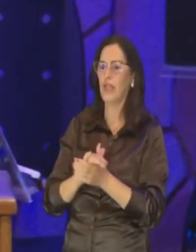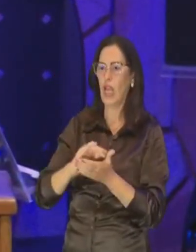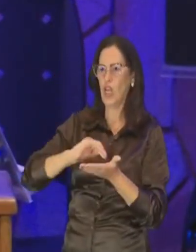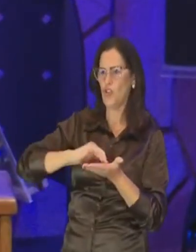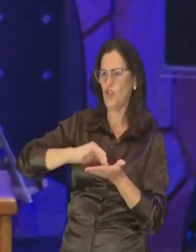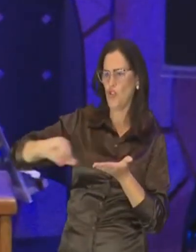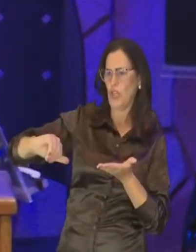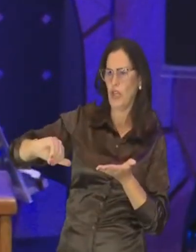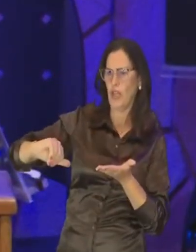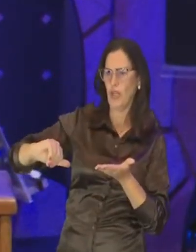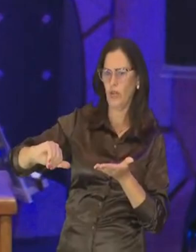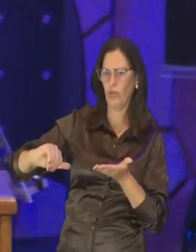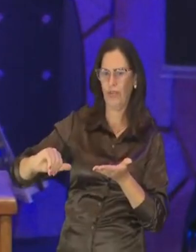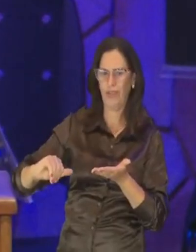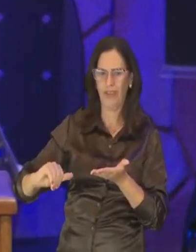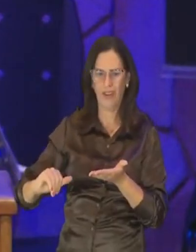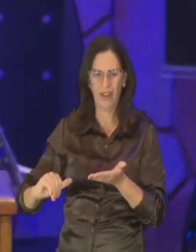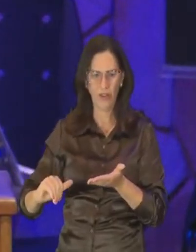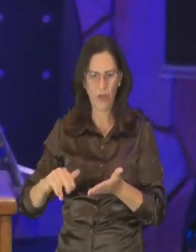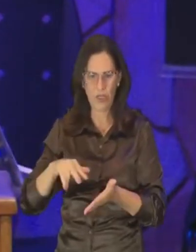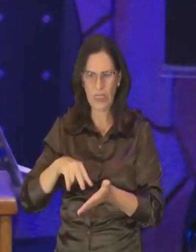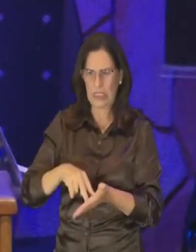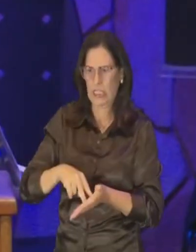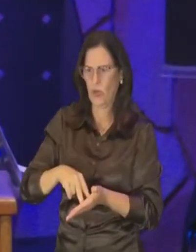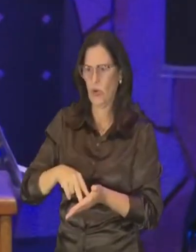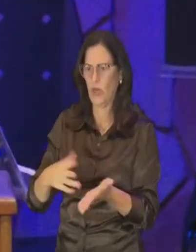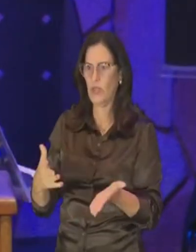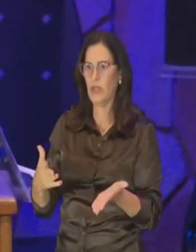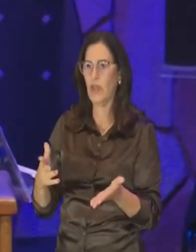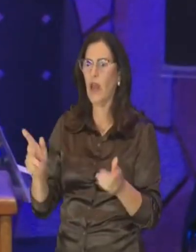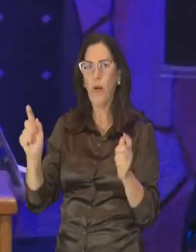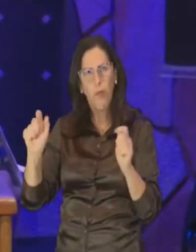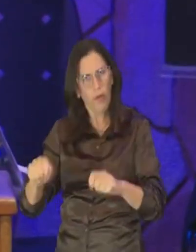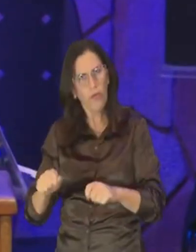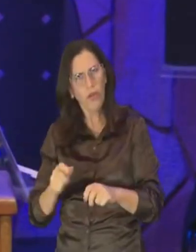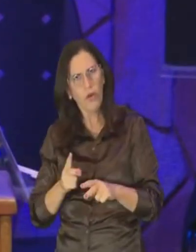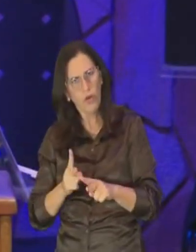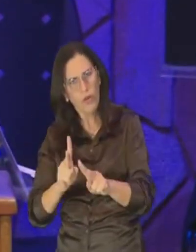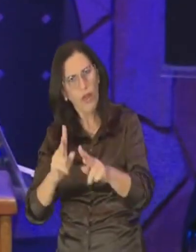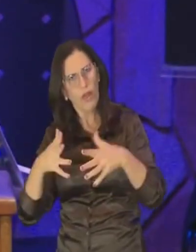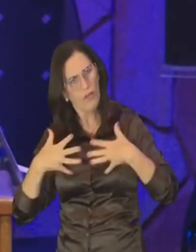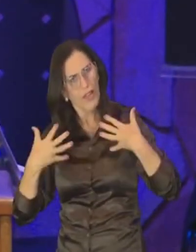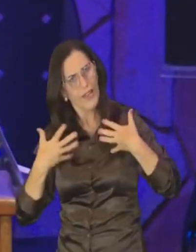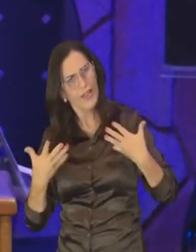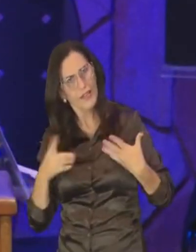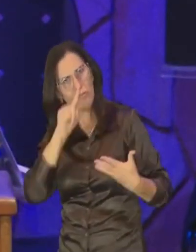tirando o nosso chão, é possível continuar alegre?